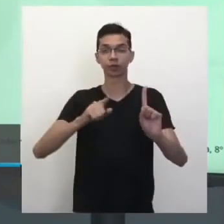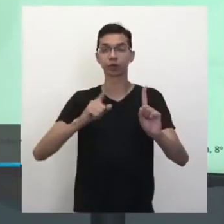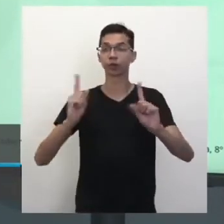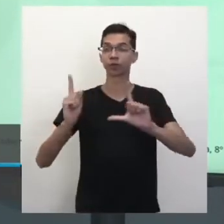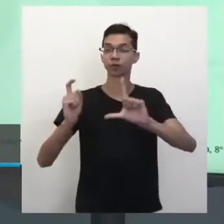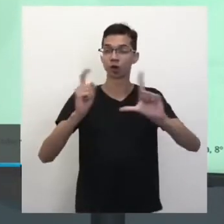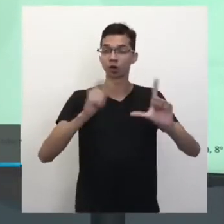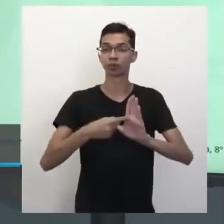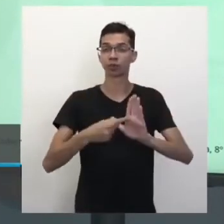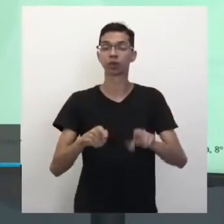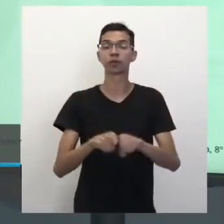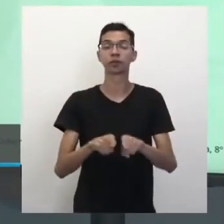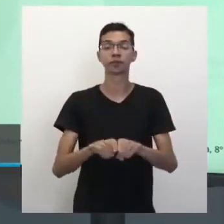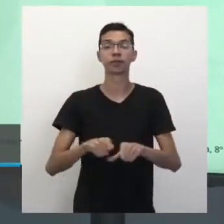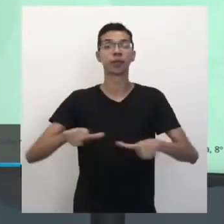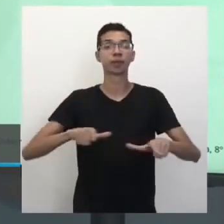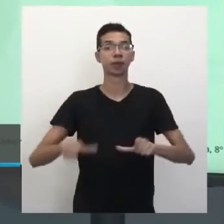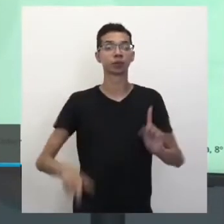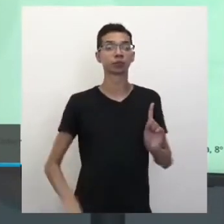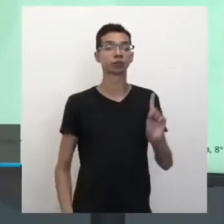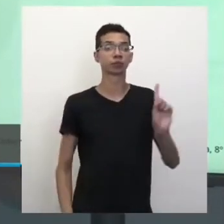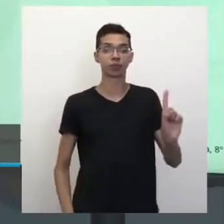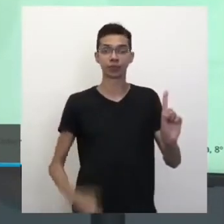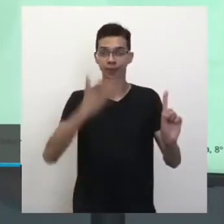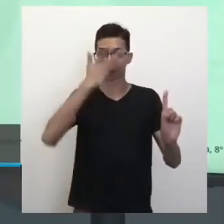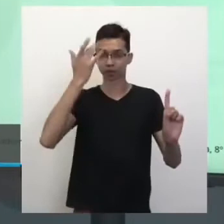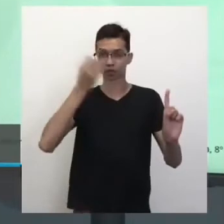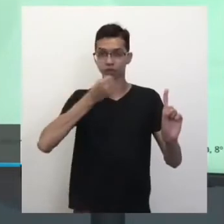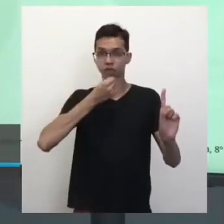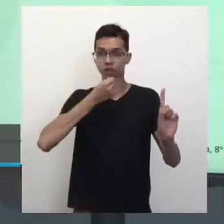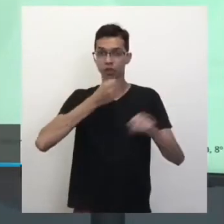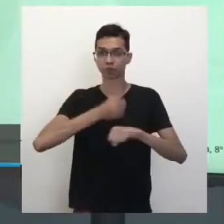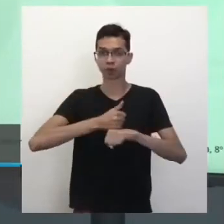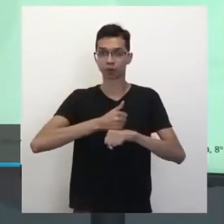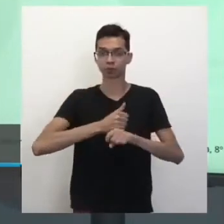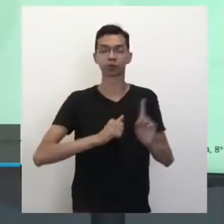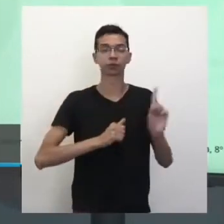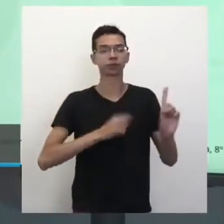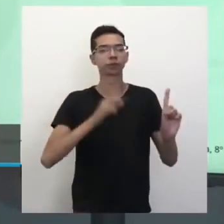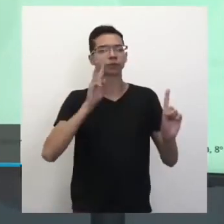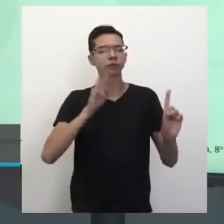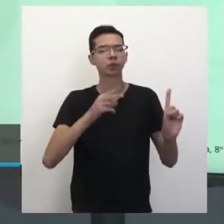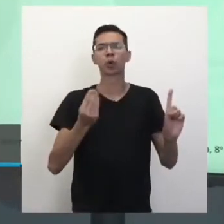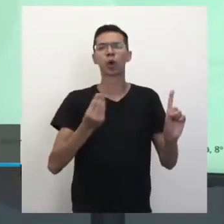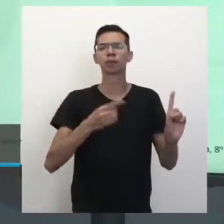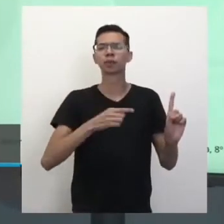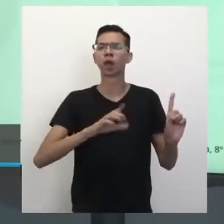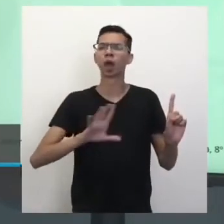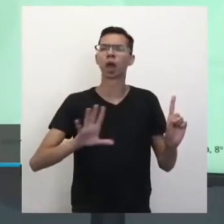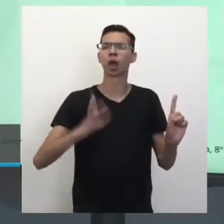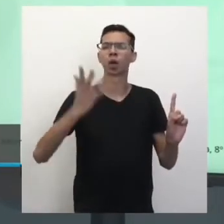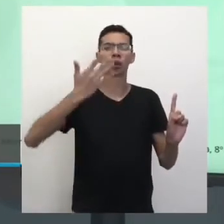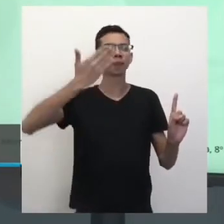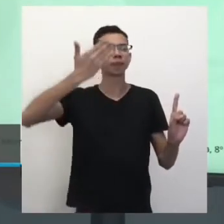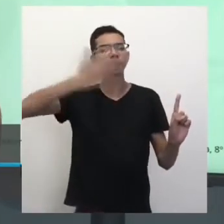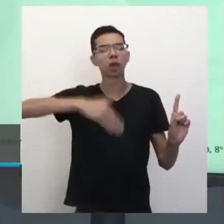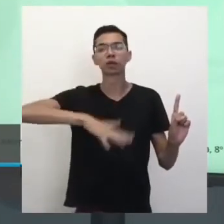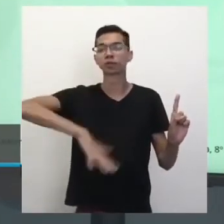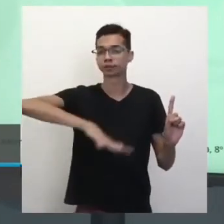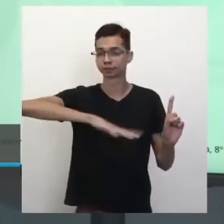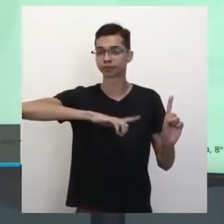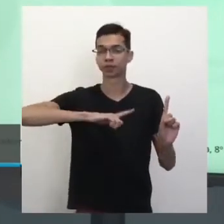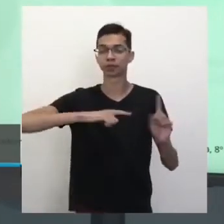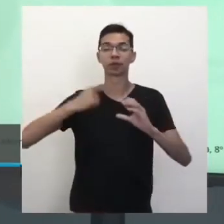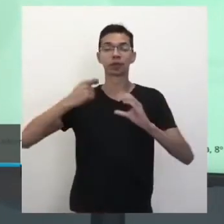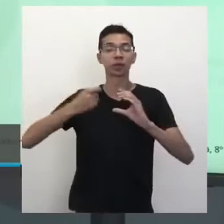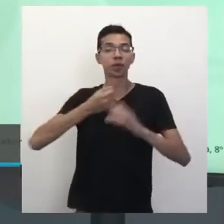trabalho até de campo, às vezes o repórter vai até o local onde aconteceu tal situação, ele explica como aconteceu, então a reportagem é elaborada, e a notícia